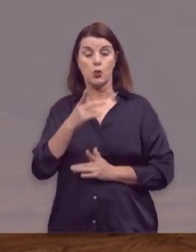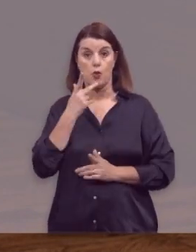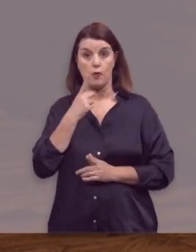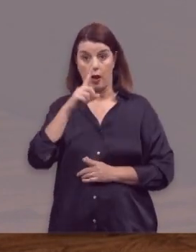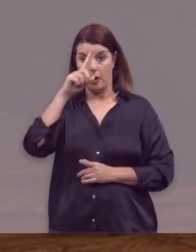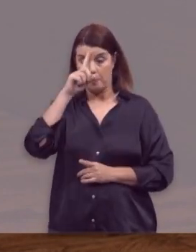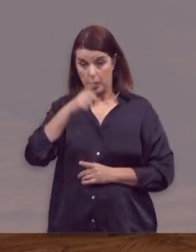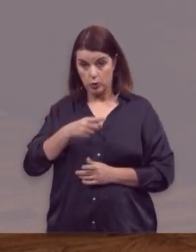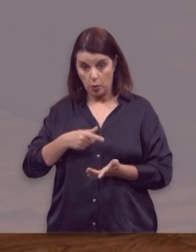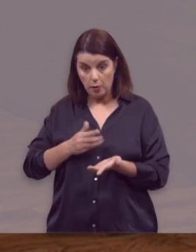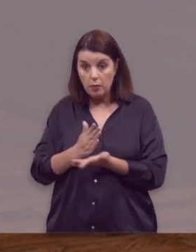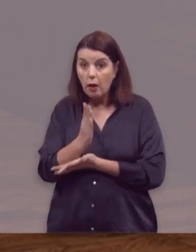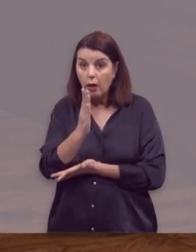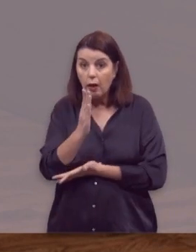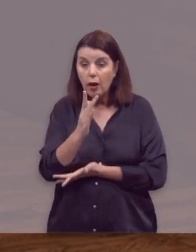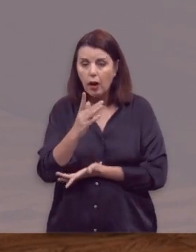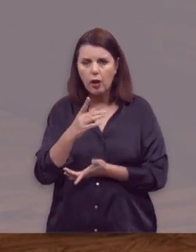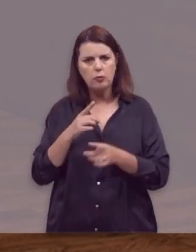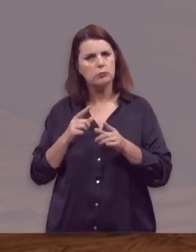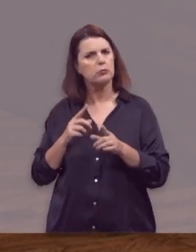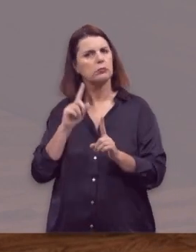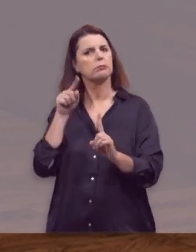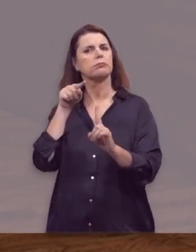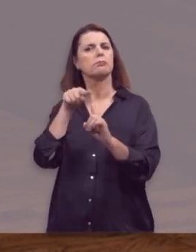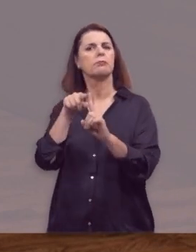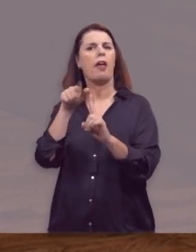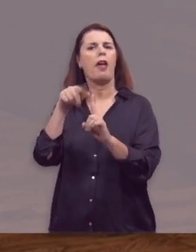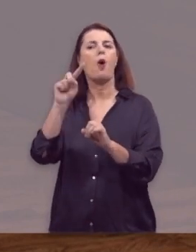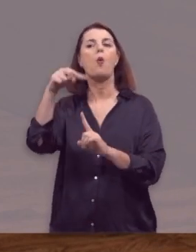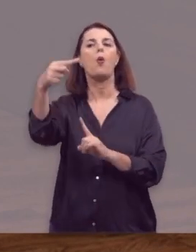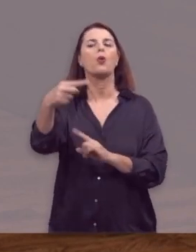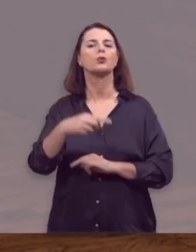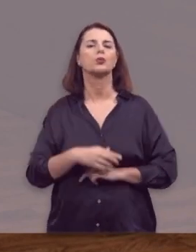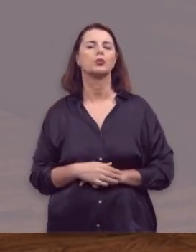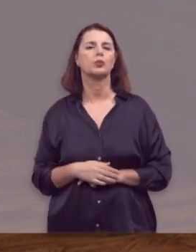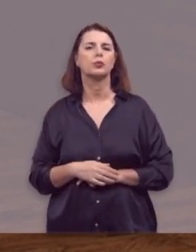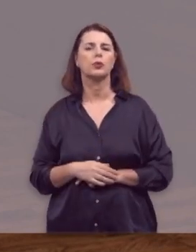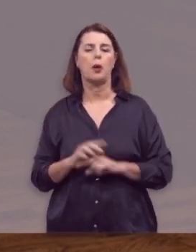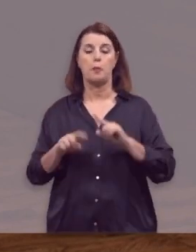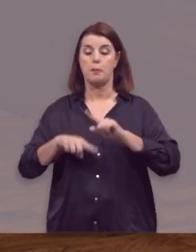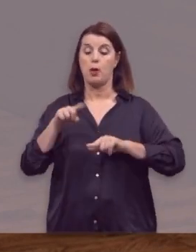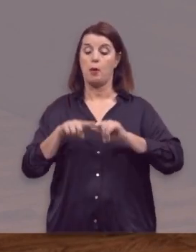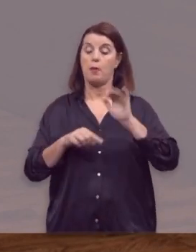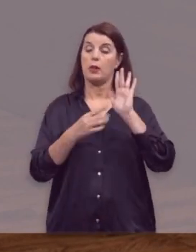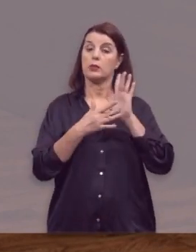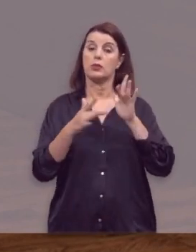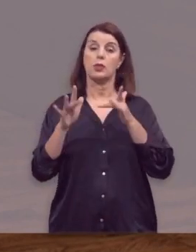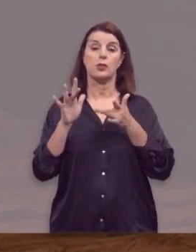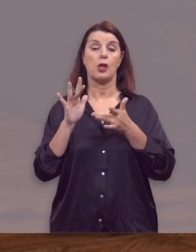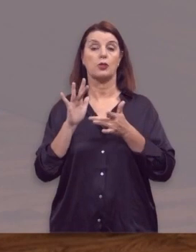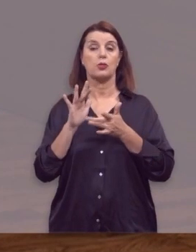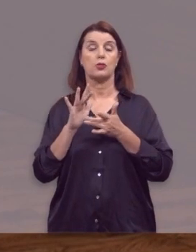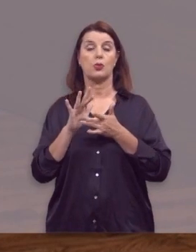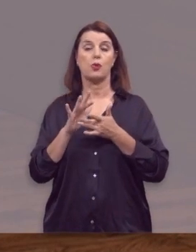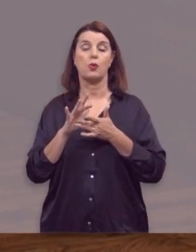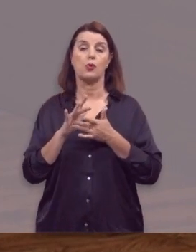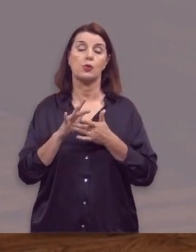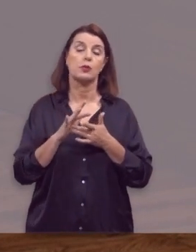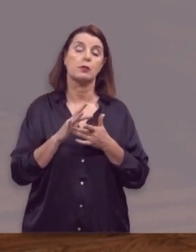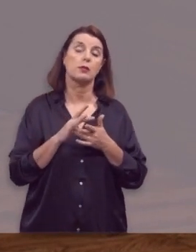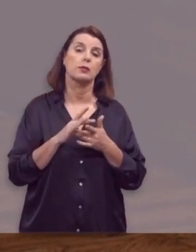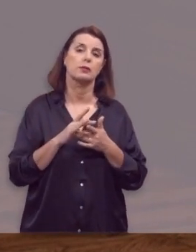passemos para outra margem, o destino deles era outra margem. Promessa de Jesus e